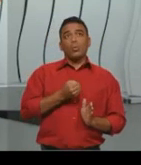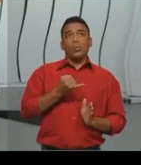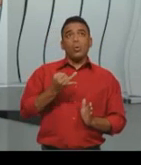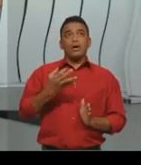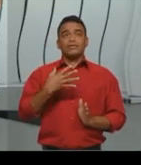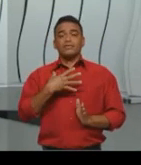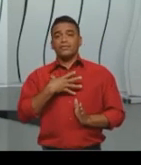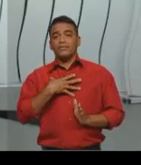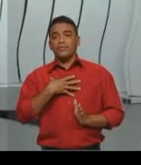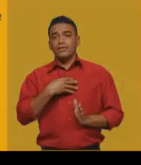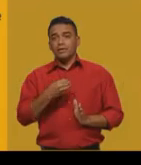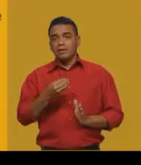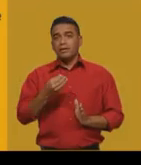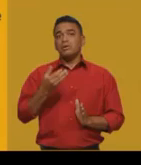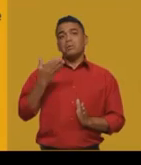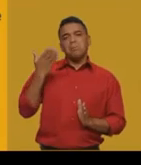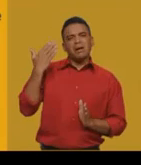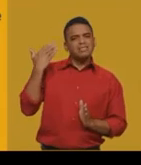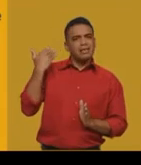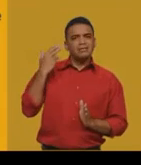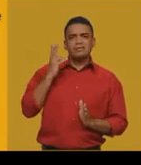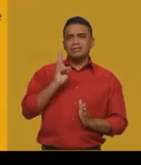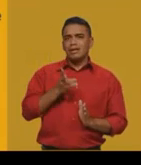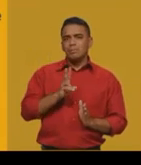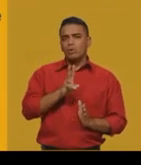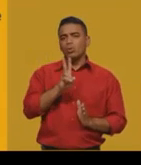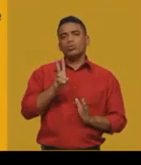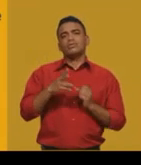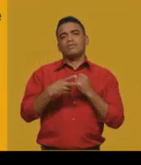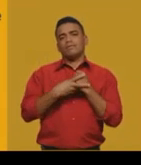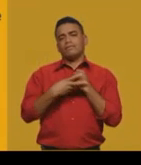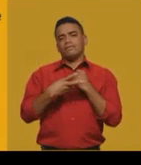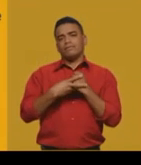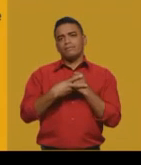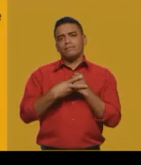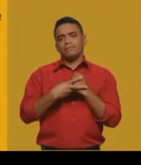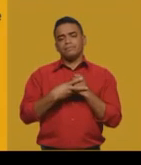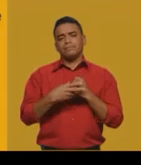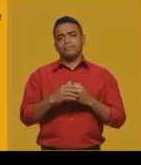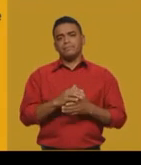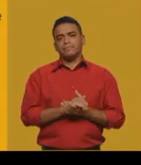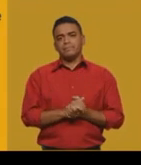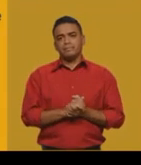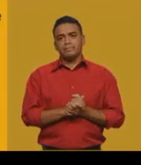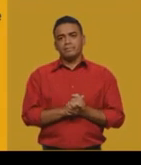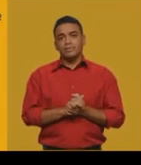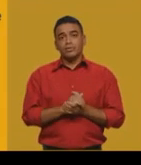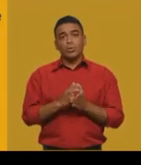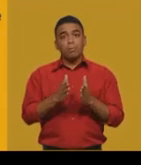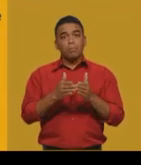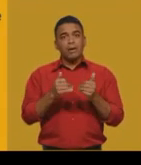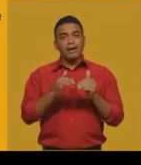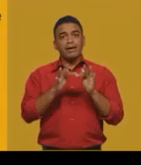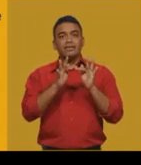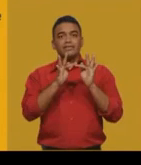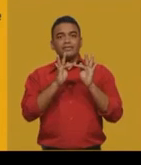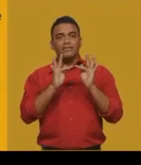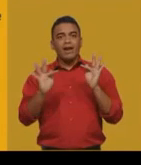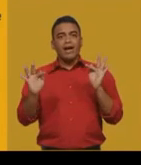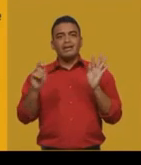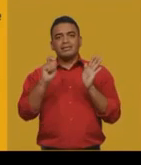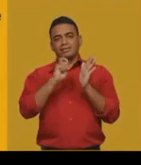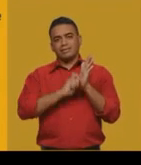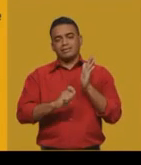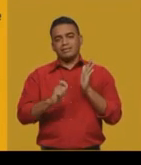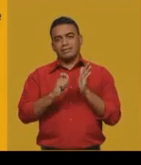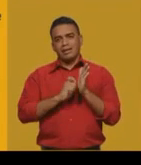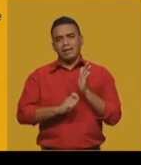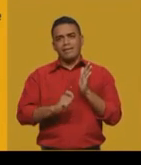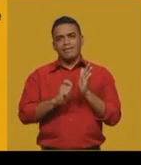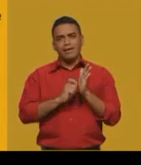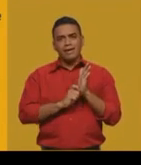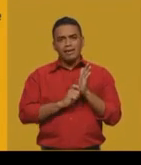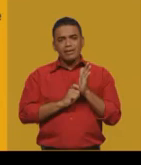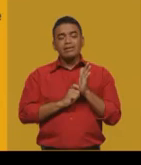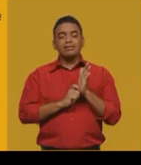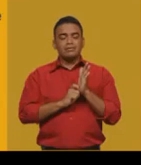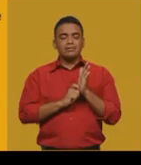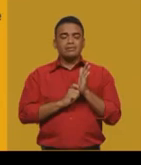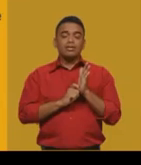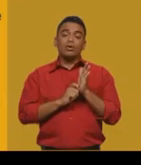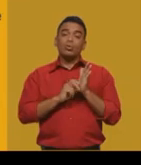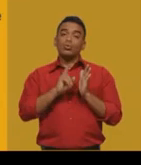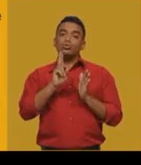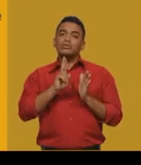teve passado. Então, pede aqui para escrever uma frase usando cada um dos